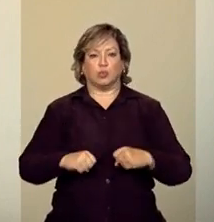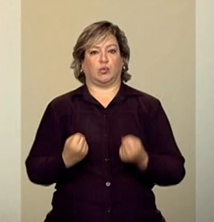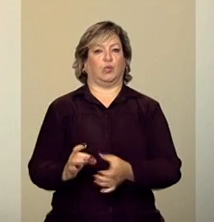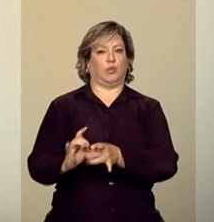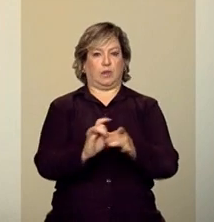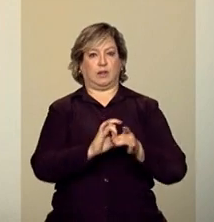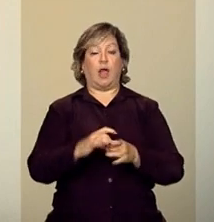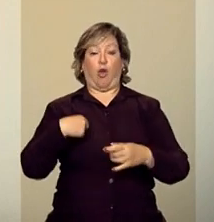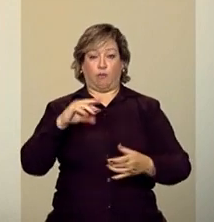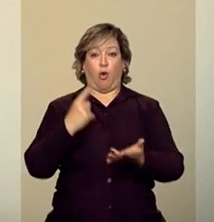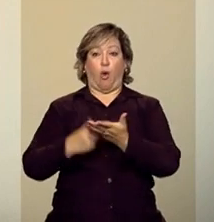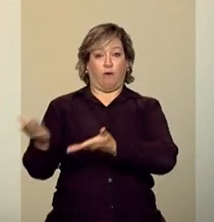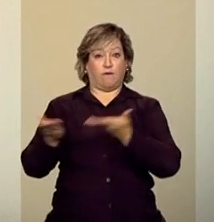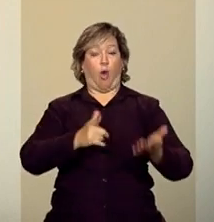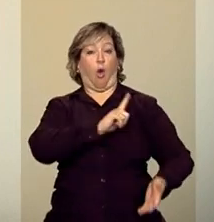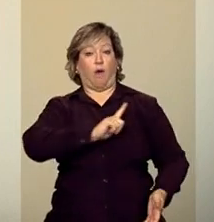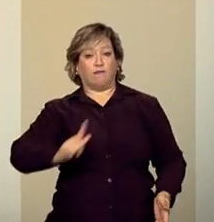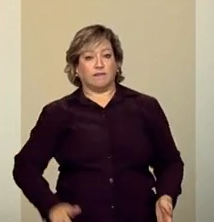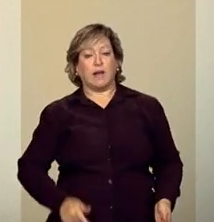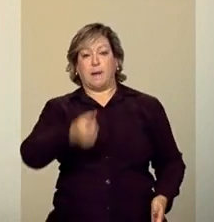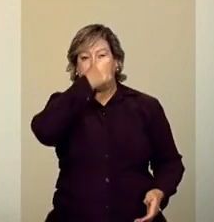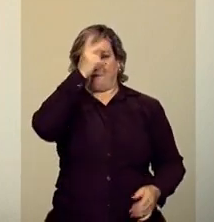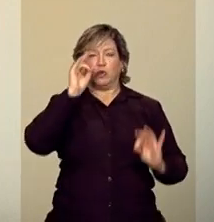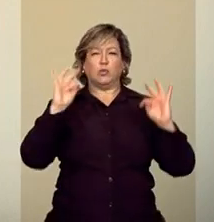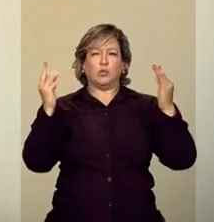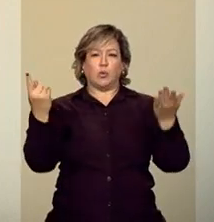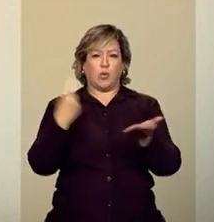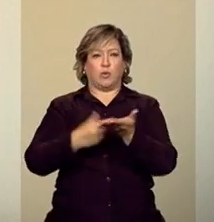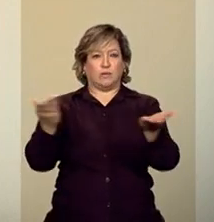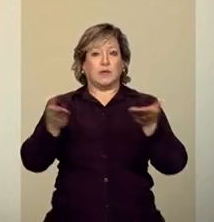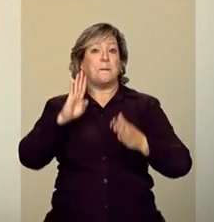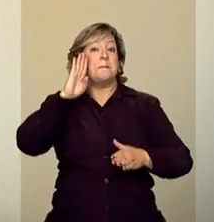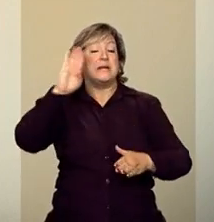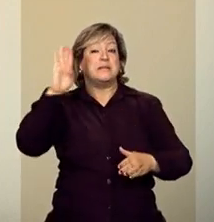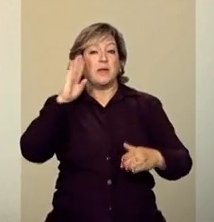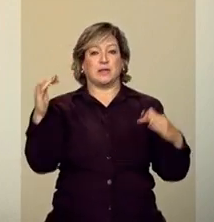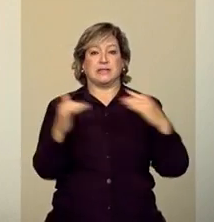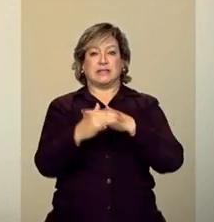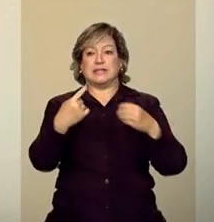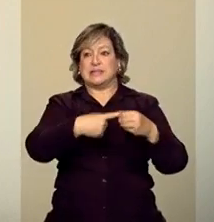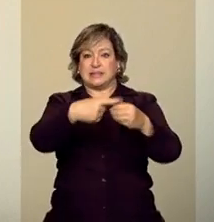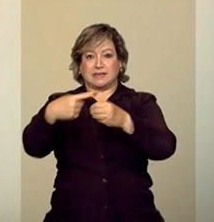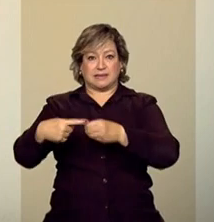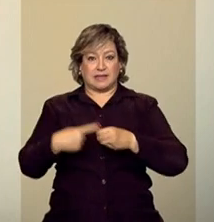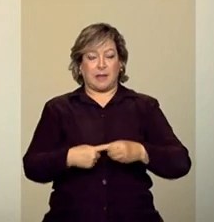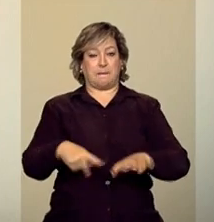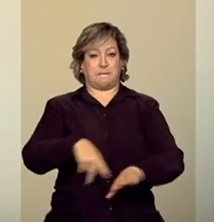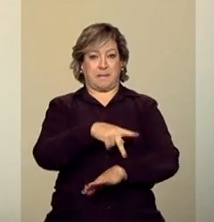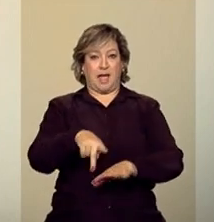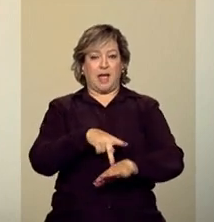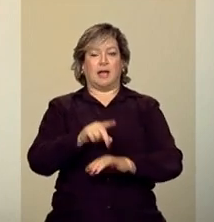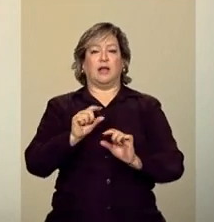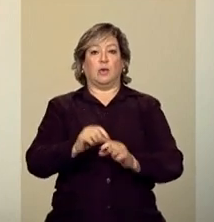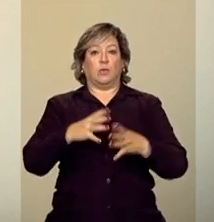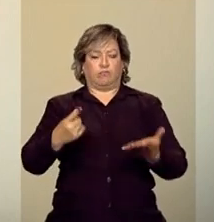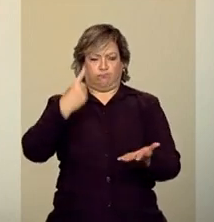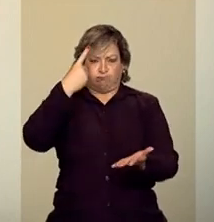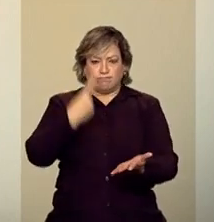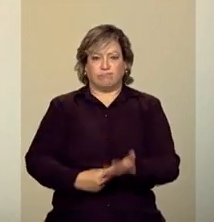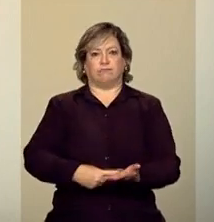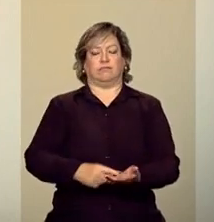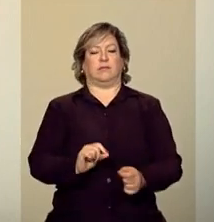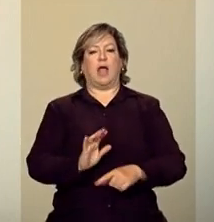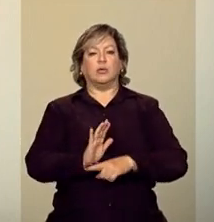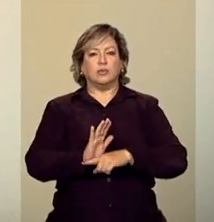Vou convidar os governadores e os prefeitos das principais cidades do país para um grande pacto